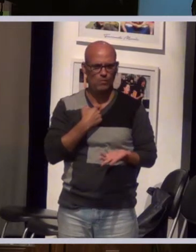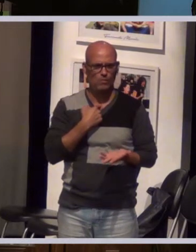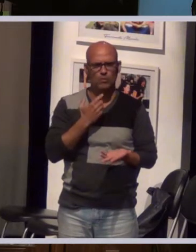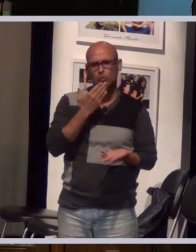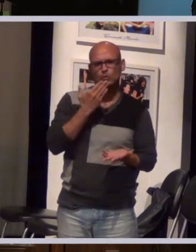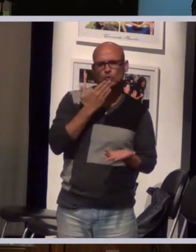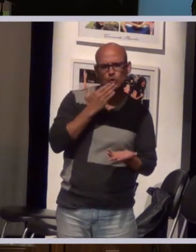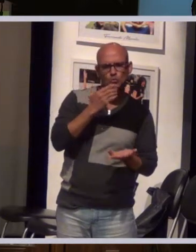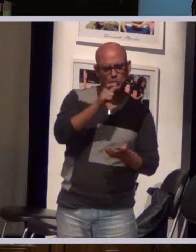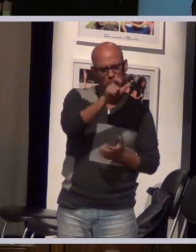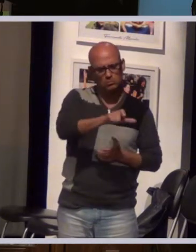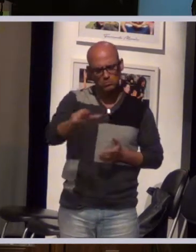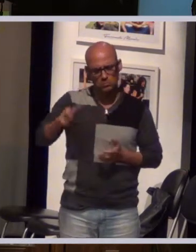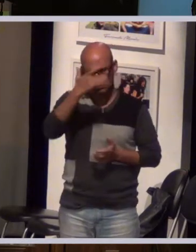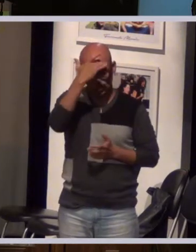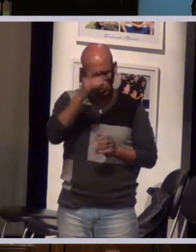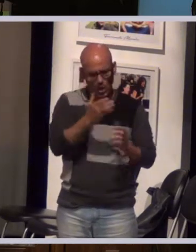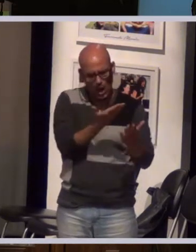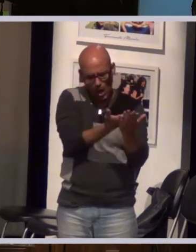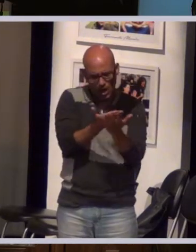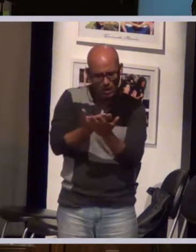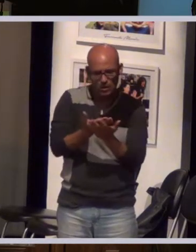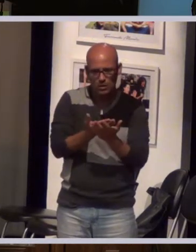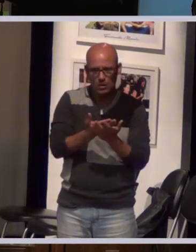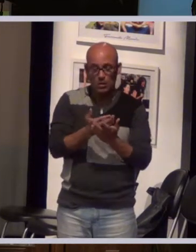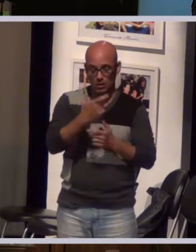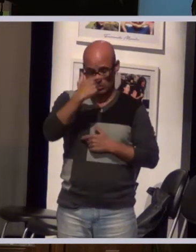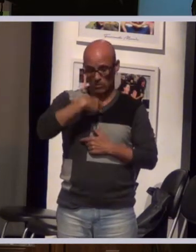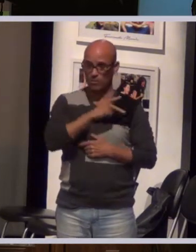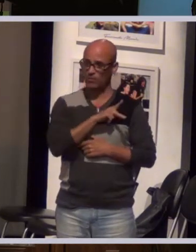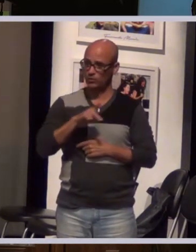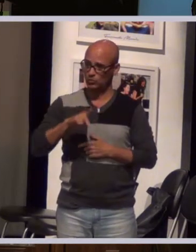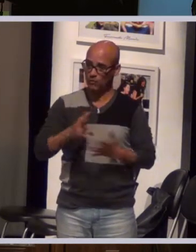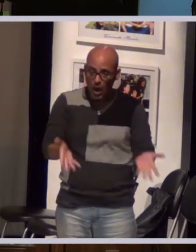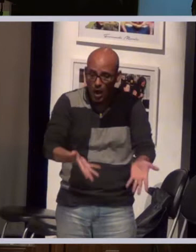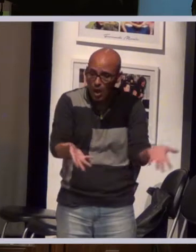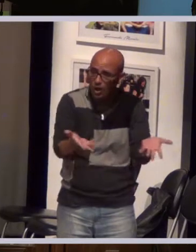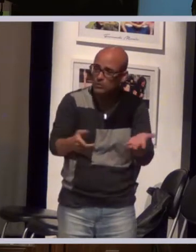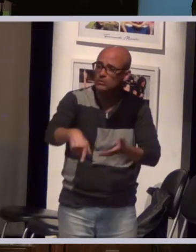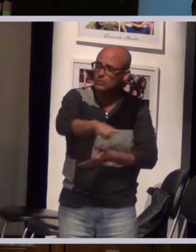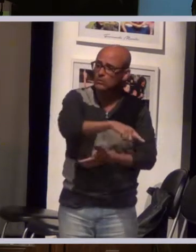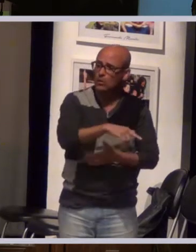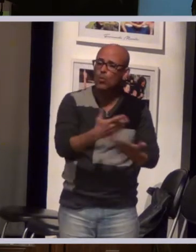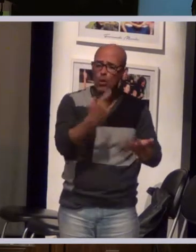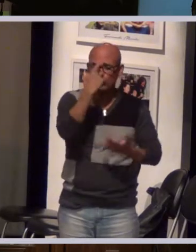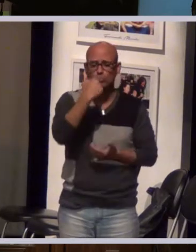de aprendizes o professor quer ajudar a formar?